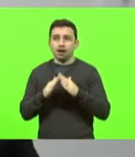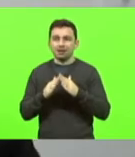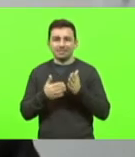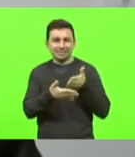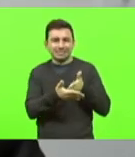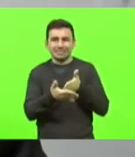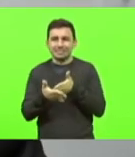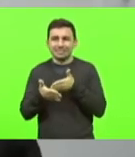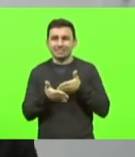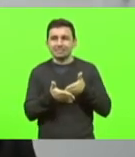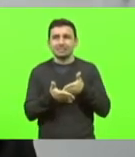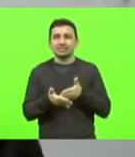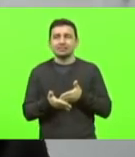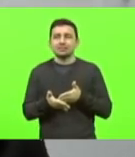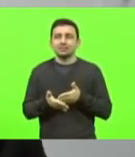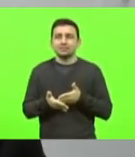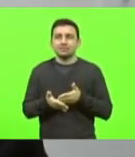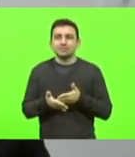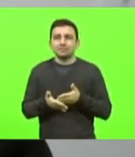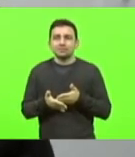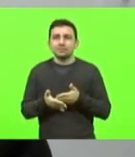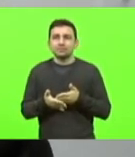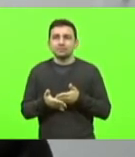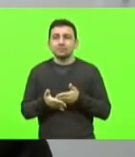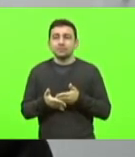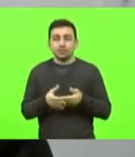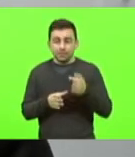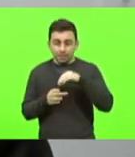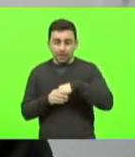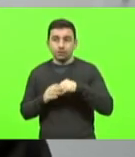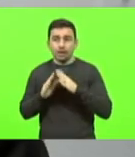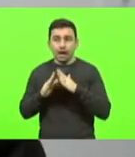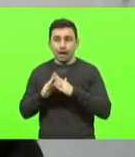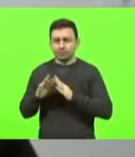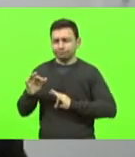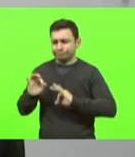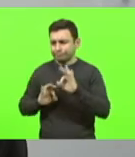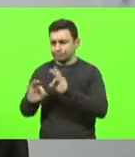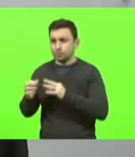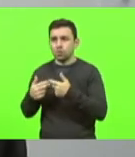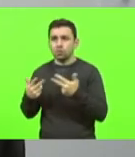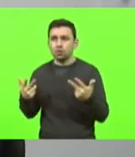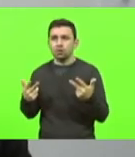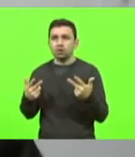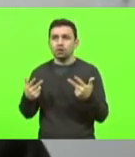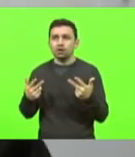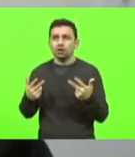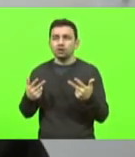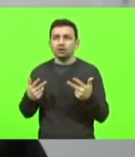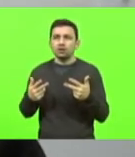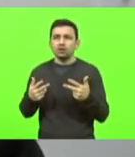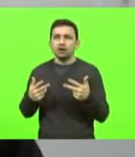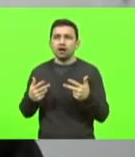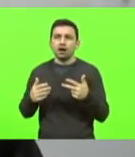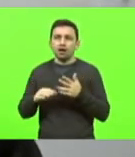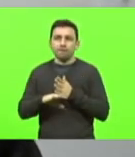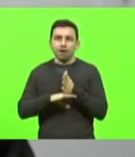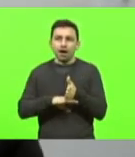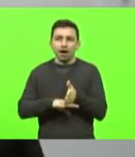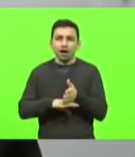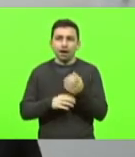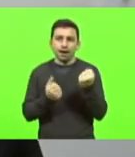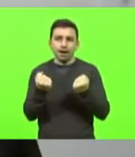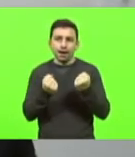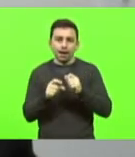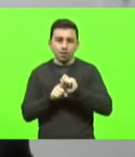e ele já tem dentro de casa um monte de coisa para fazer. Daí ele já está com a mobilidade, de repente vai pegar o carro, alugar